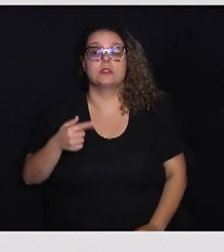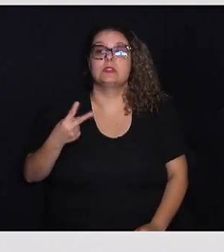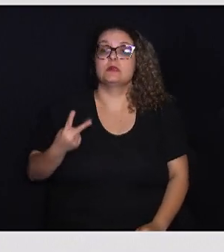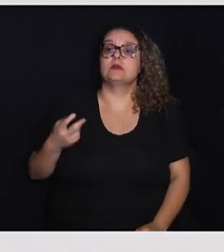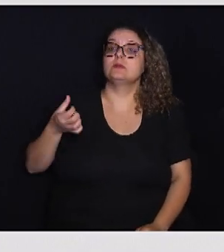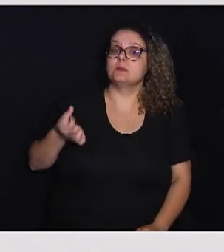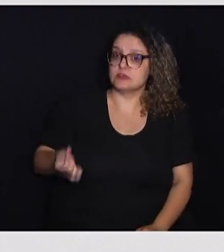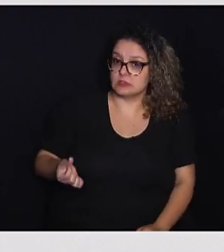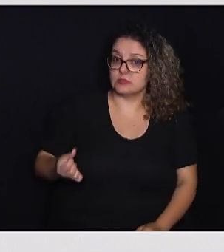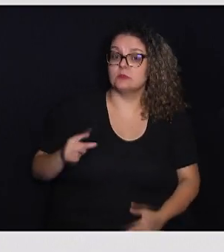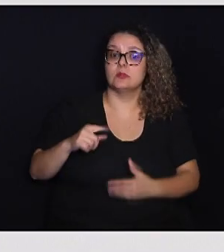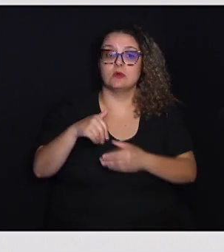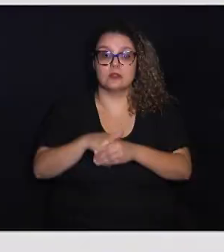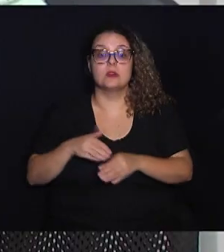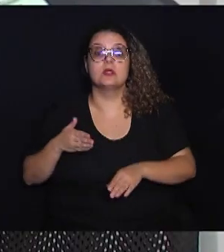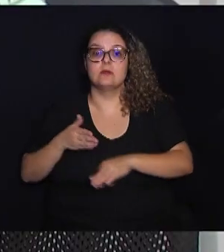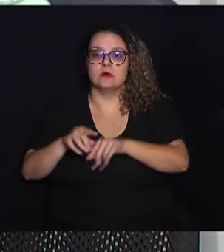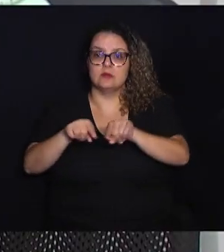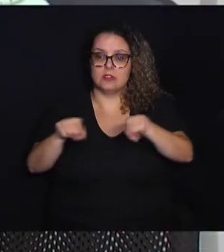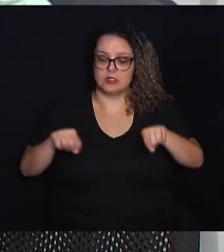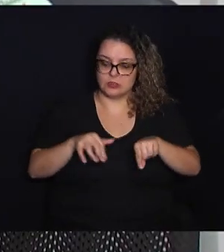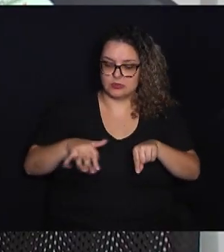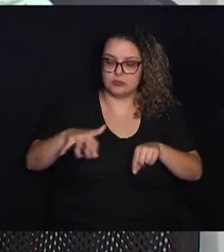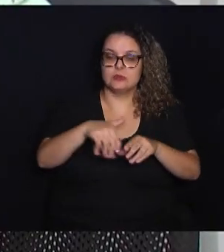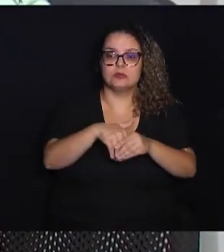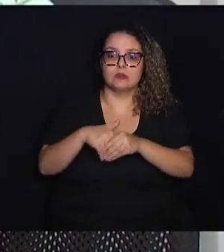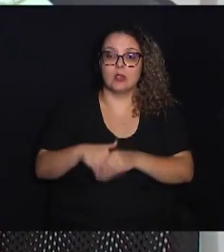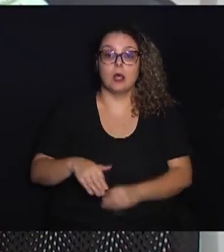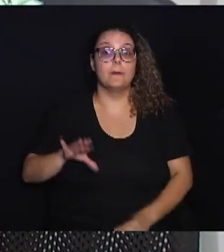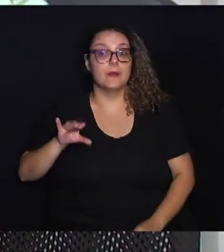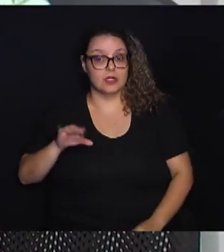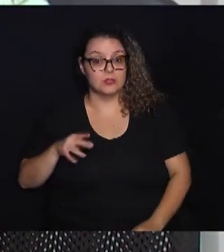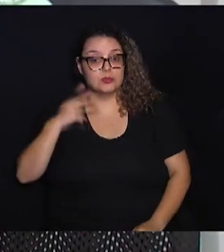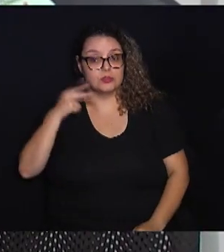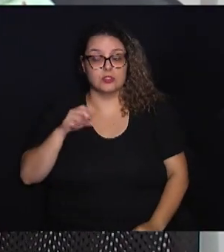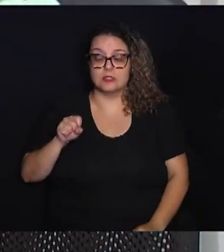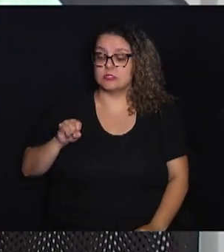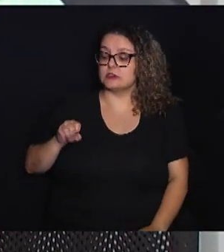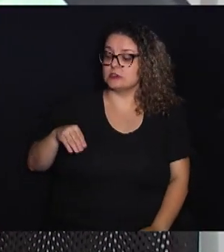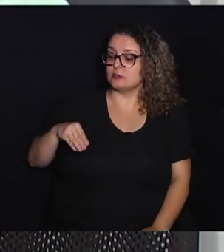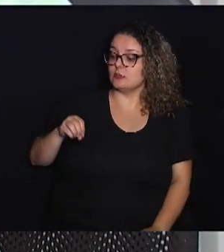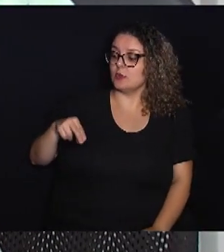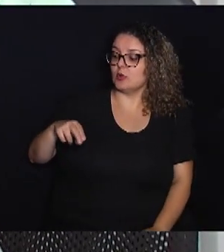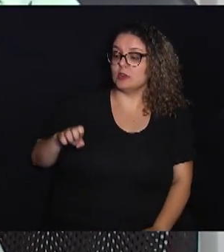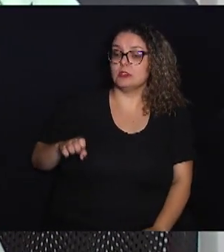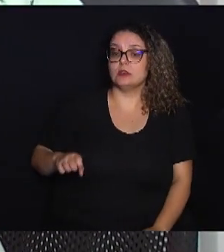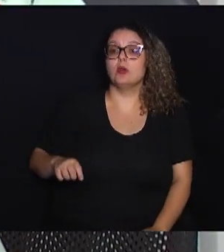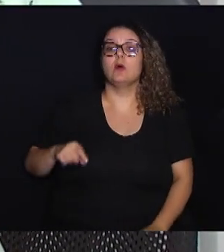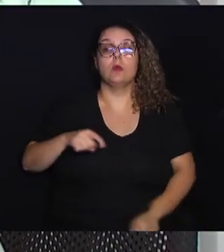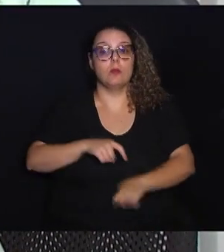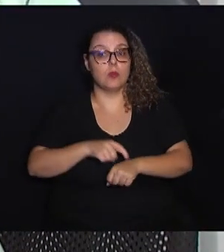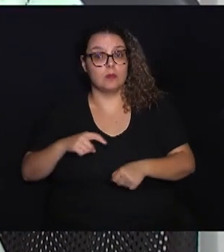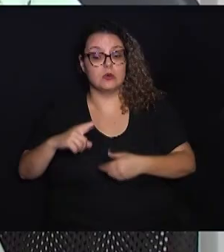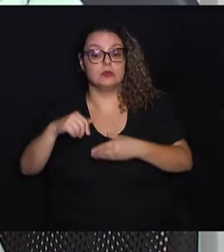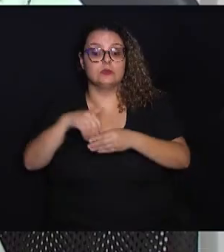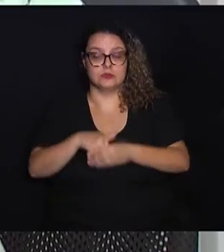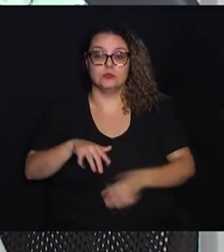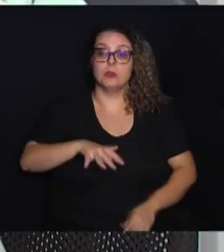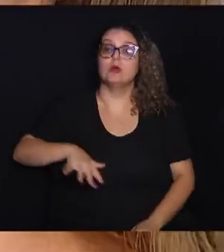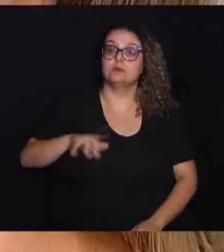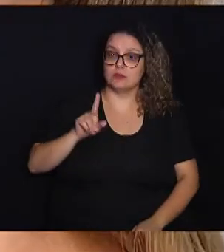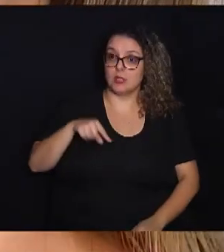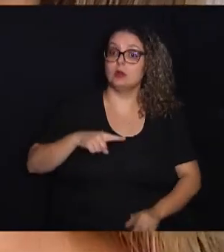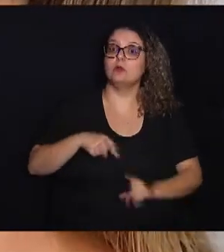884.726 eleitores que vão às urnas. Para a cientista política Simone Boró, o aumento do eleitorado campineiro é